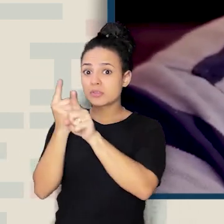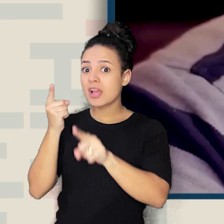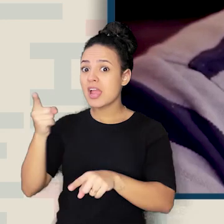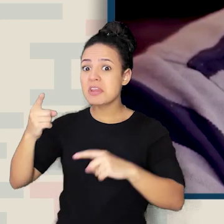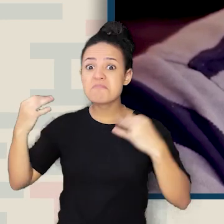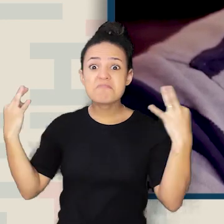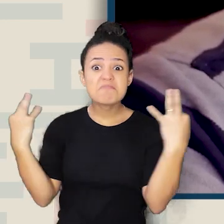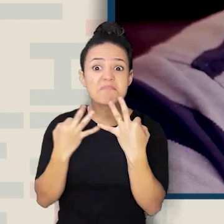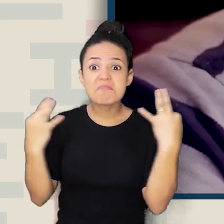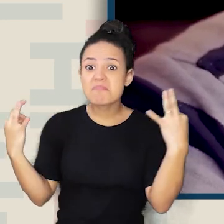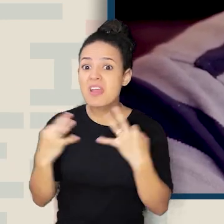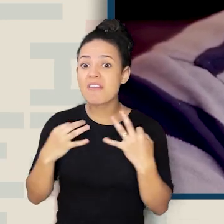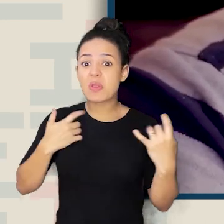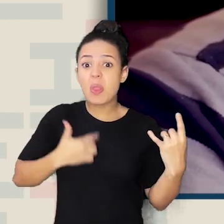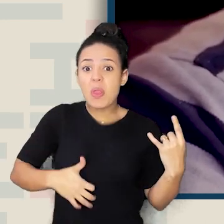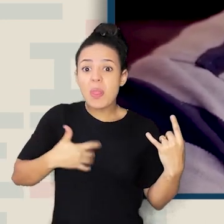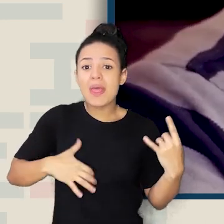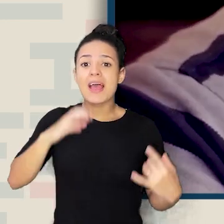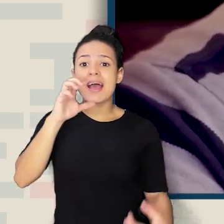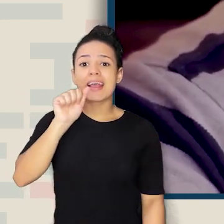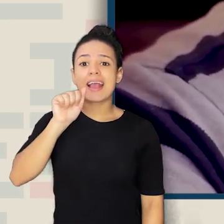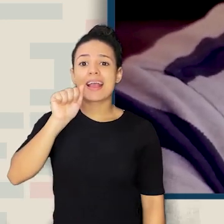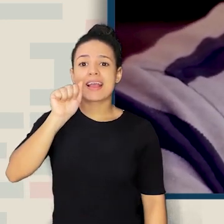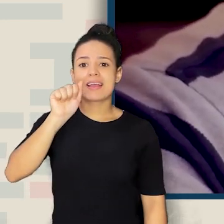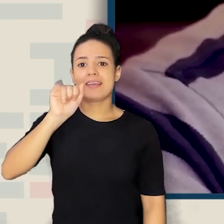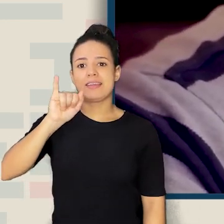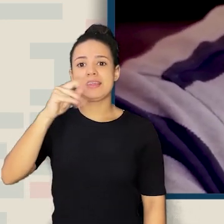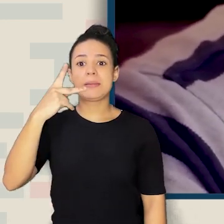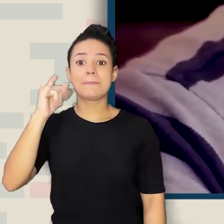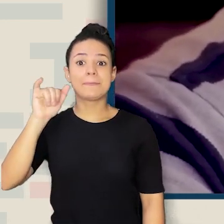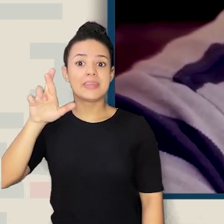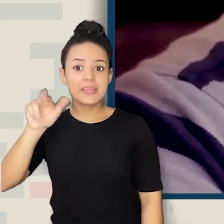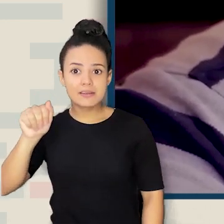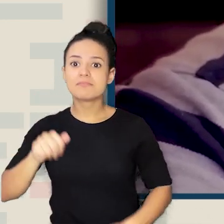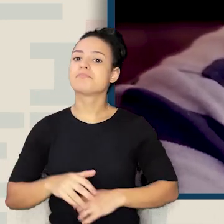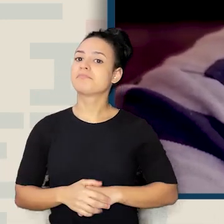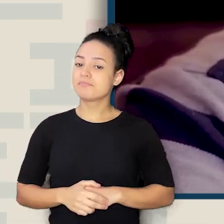braille, descobriu que ele é um ás da viola caipira.